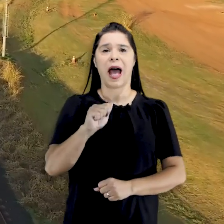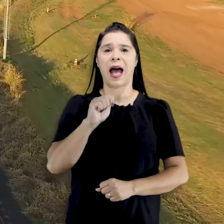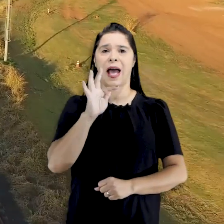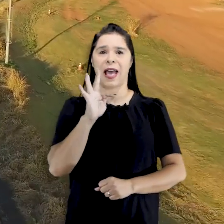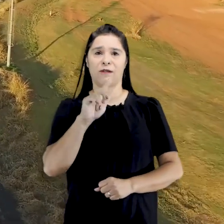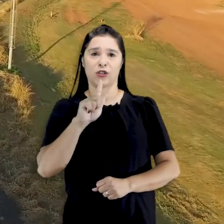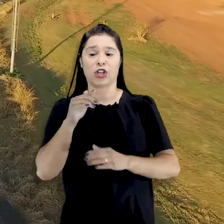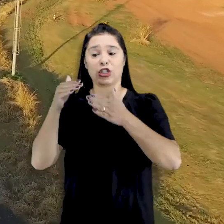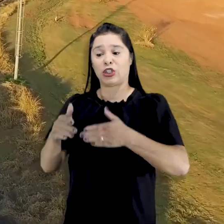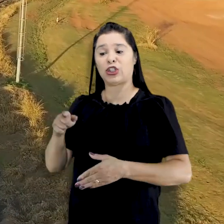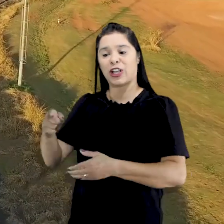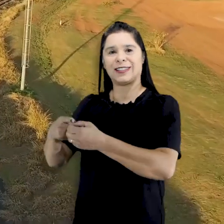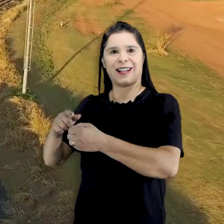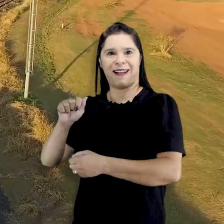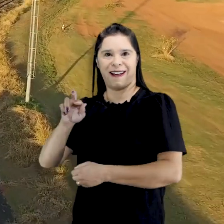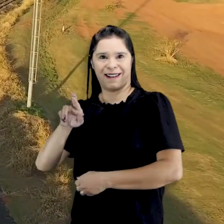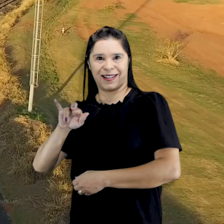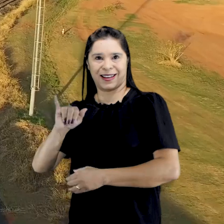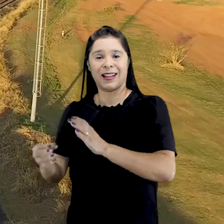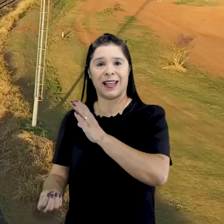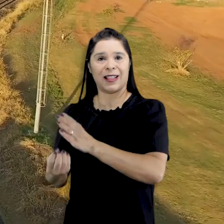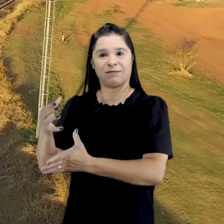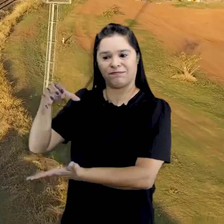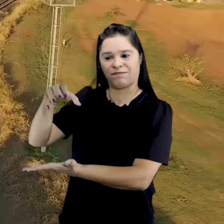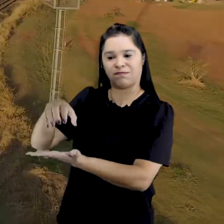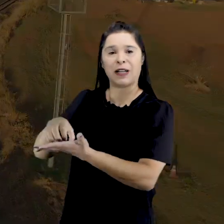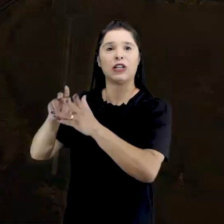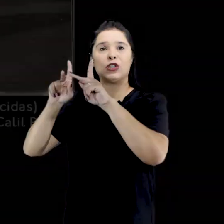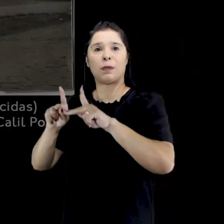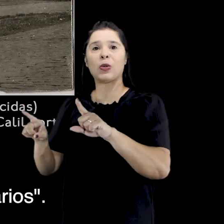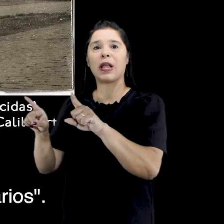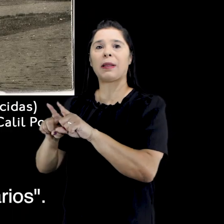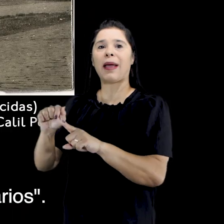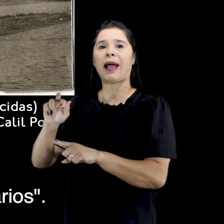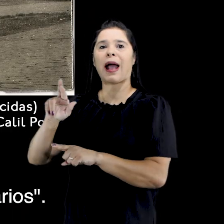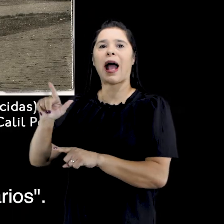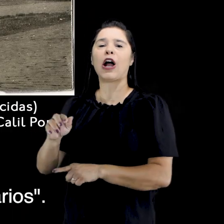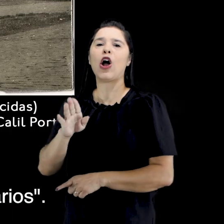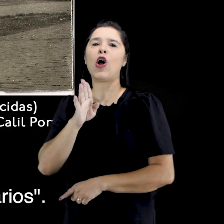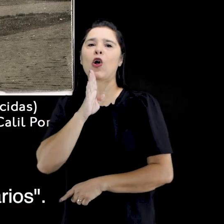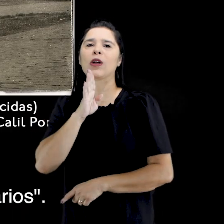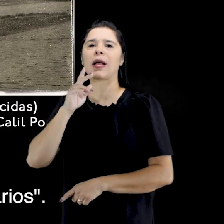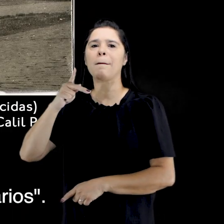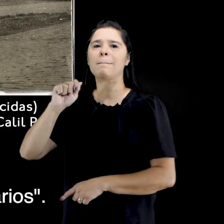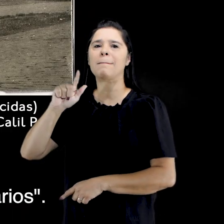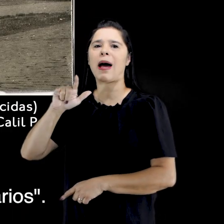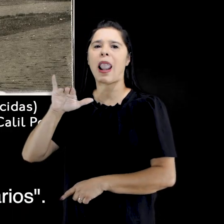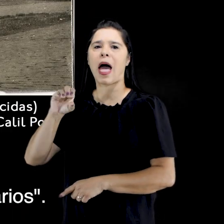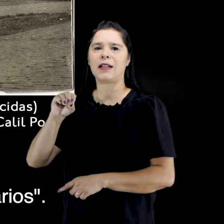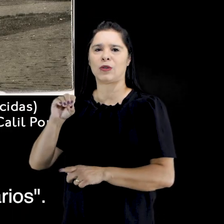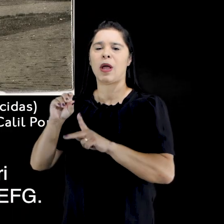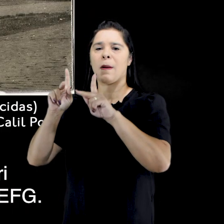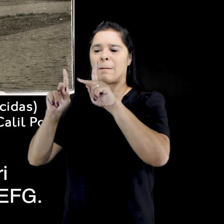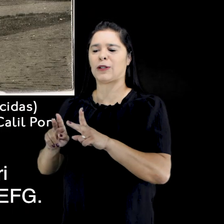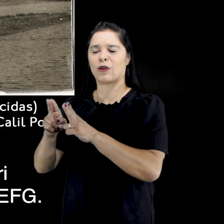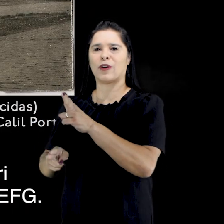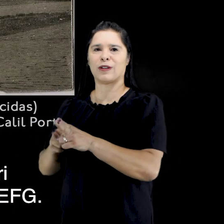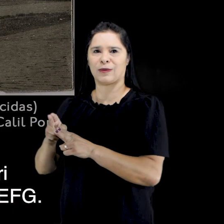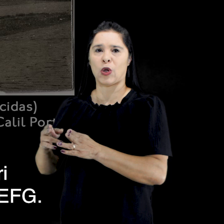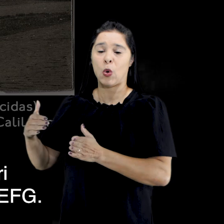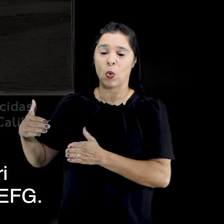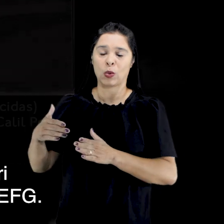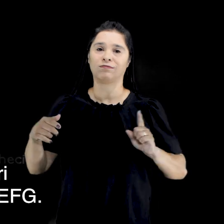EFG chegou em Araguari, inaugurando a estação de passageiros e cargas, conhecida como Palácio dos Ferroviários. Os